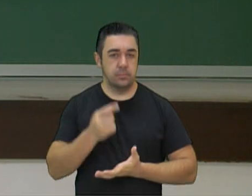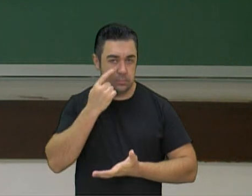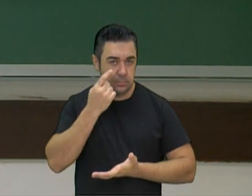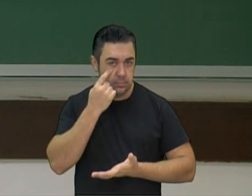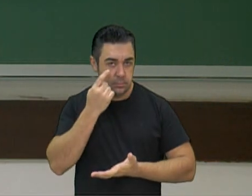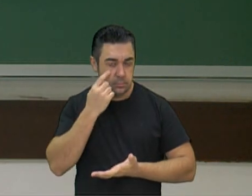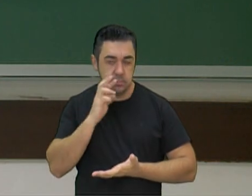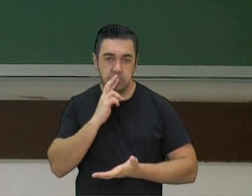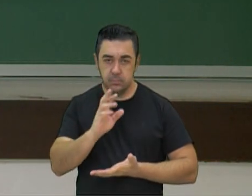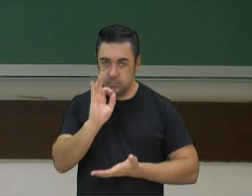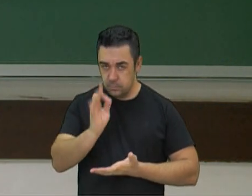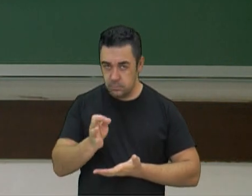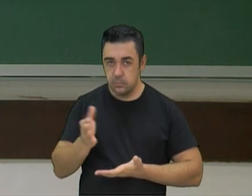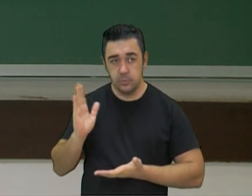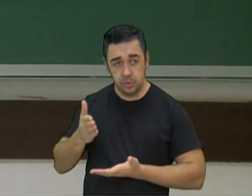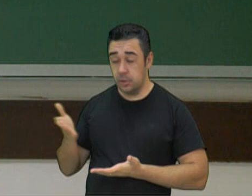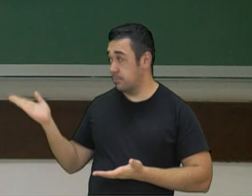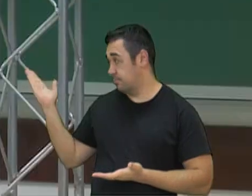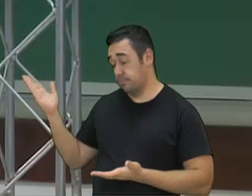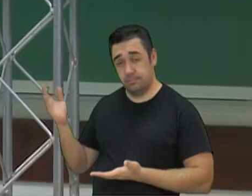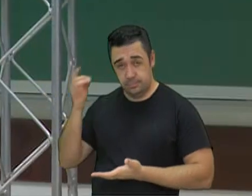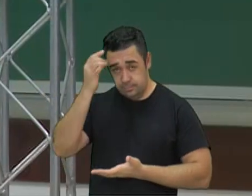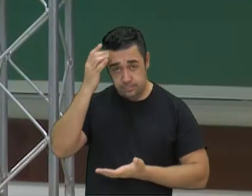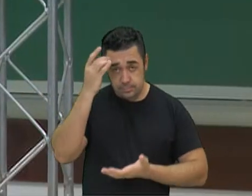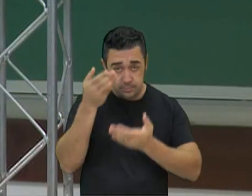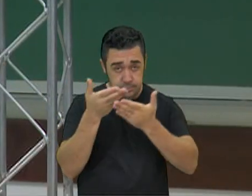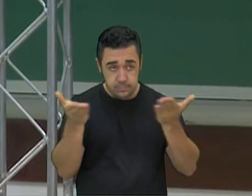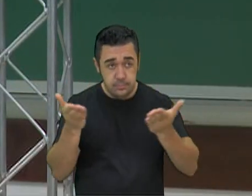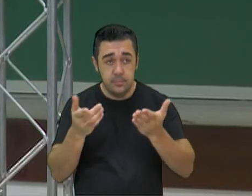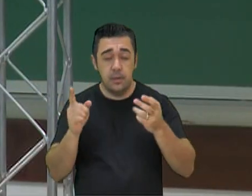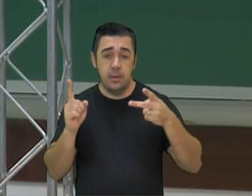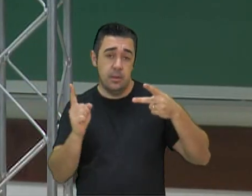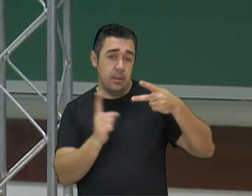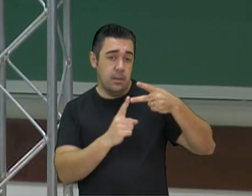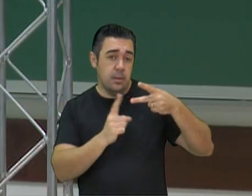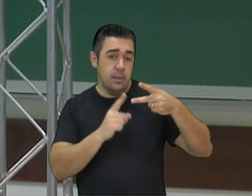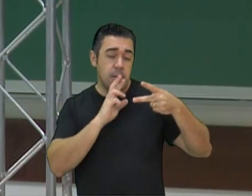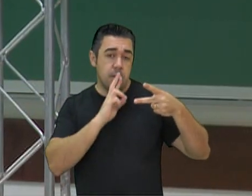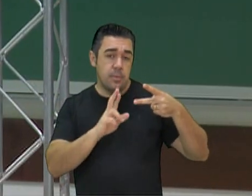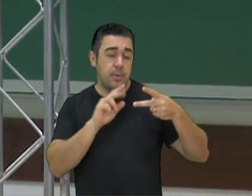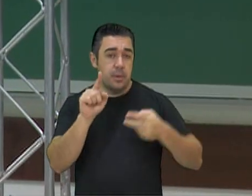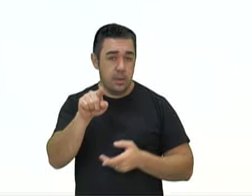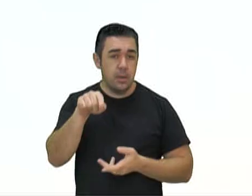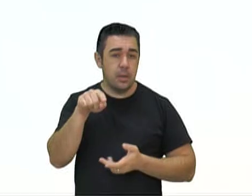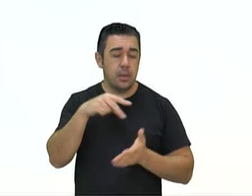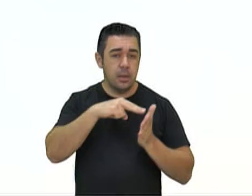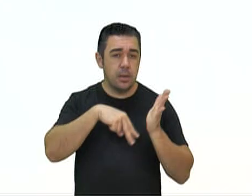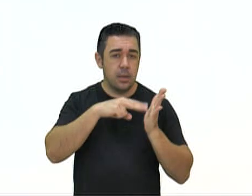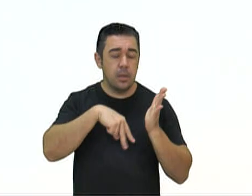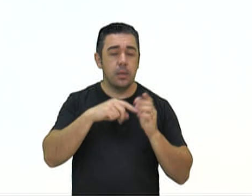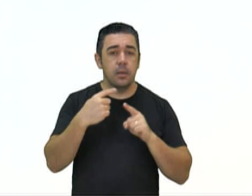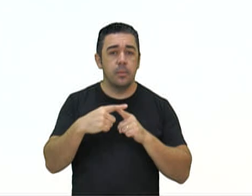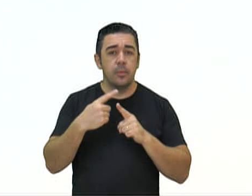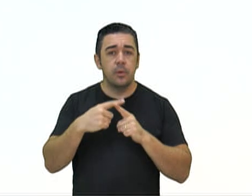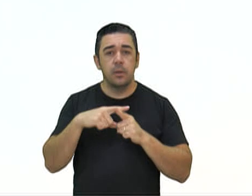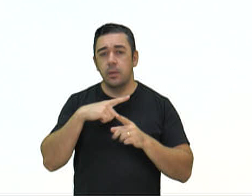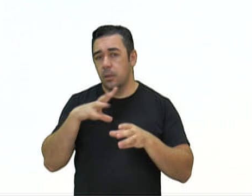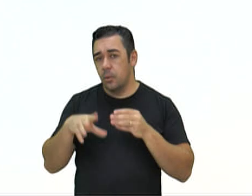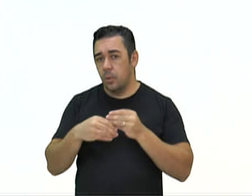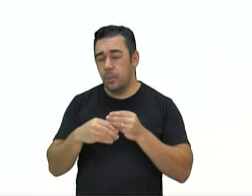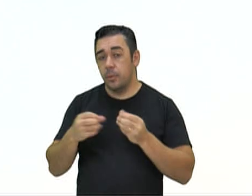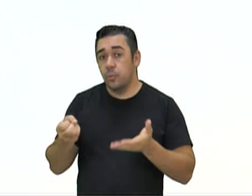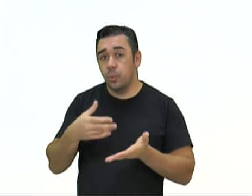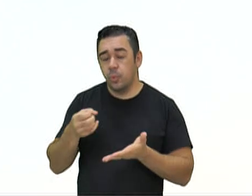Verificando, pessoal, então, já estava de brinde a resposta para vocês, mas essa alternativa foi legal vocês darem uma lida, porque ela trouxe alguns